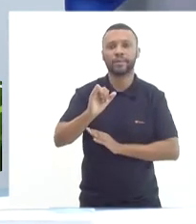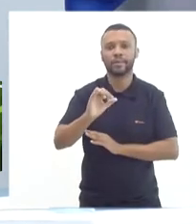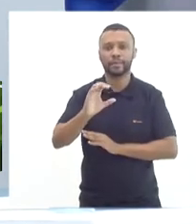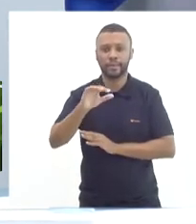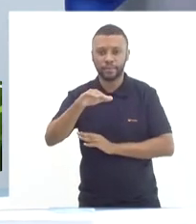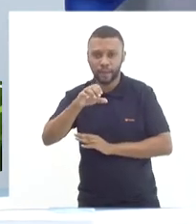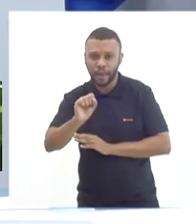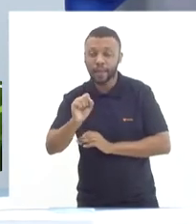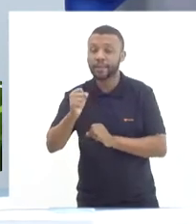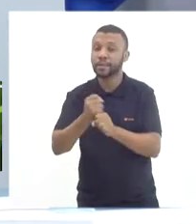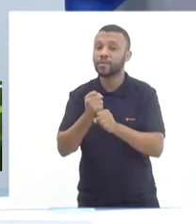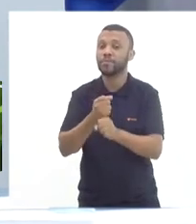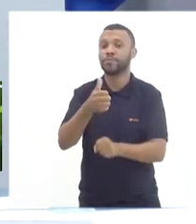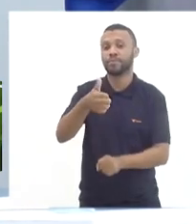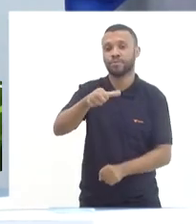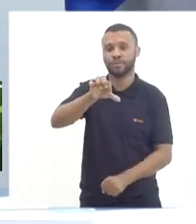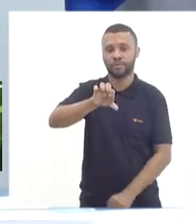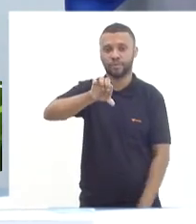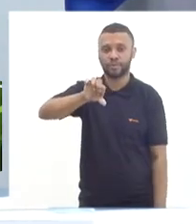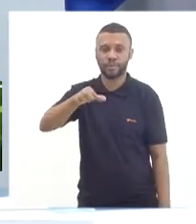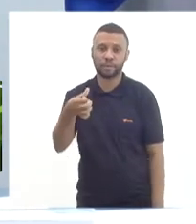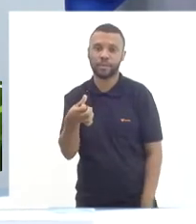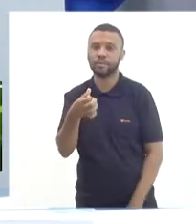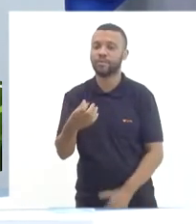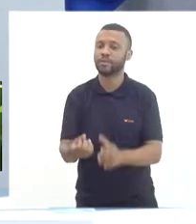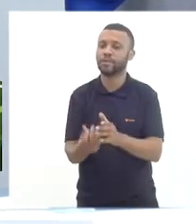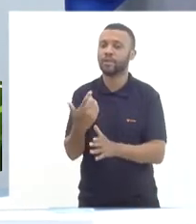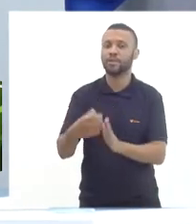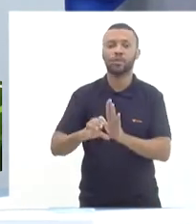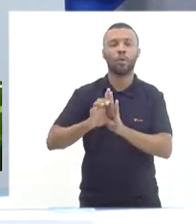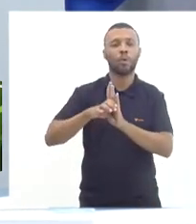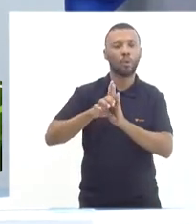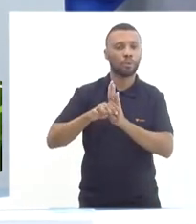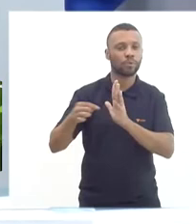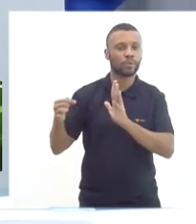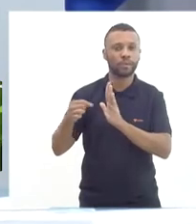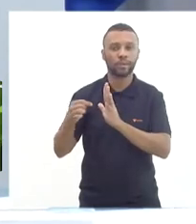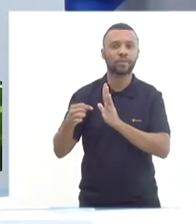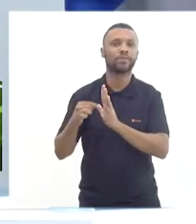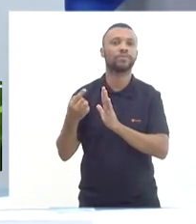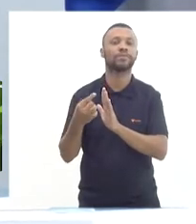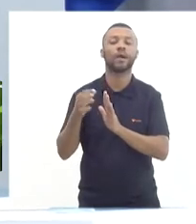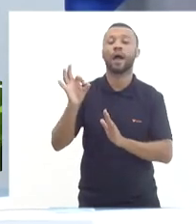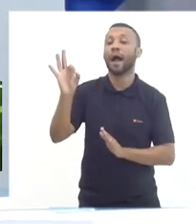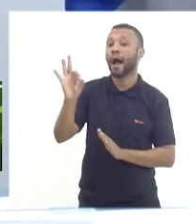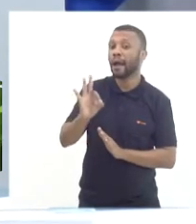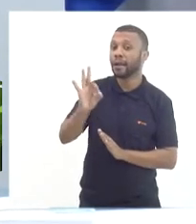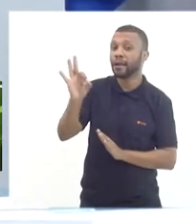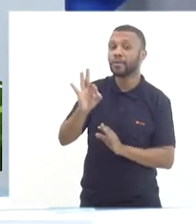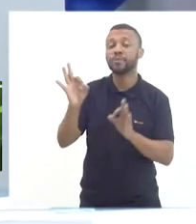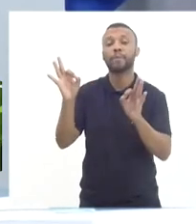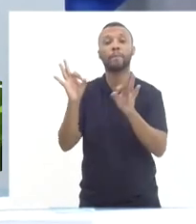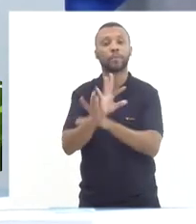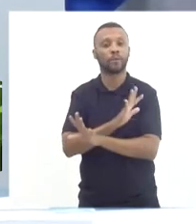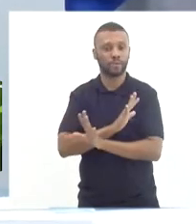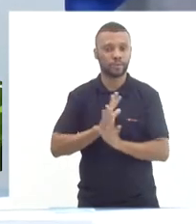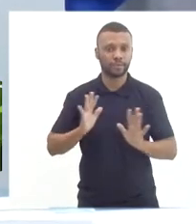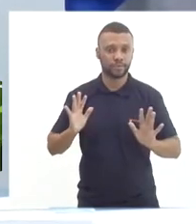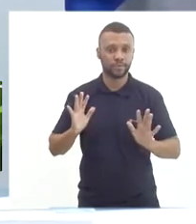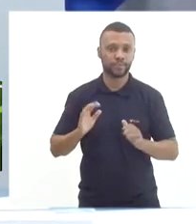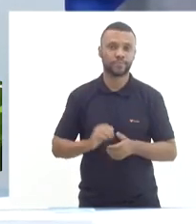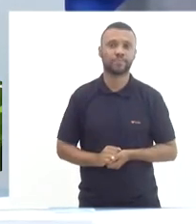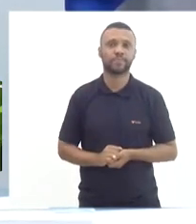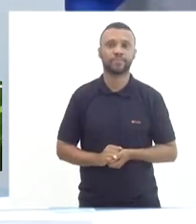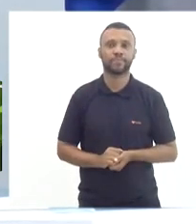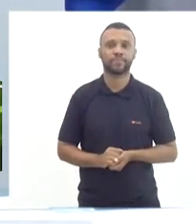de 96, criando o conceito de alíquota efetiva. Porque